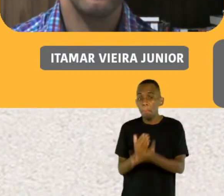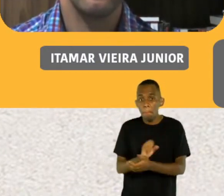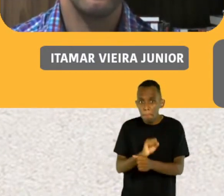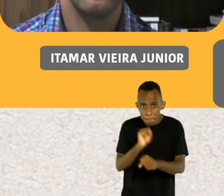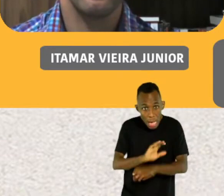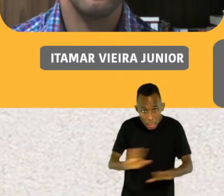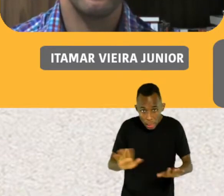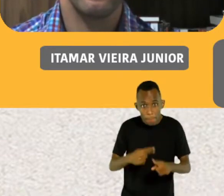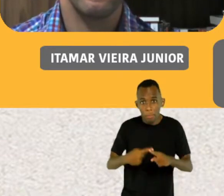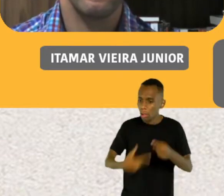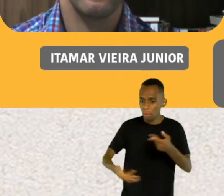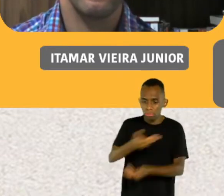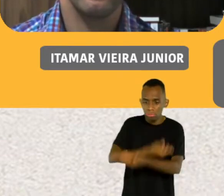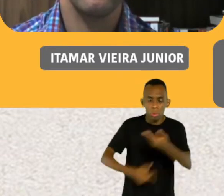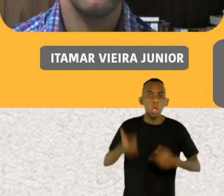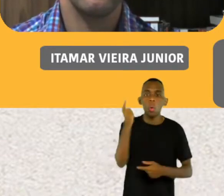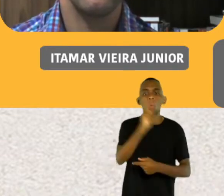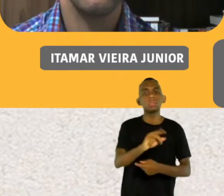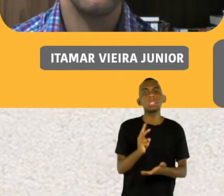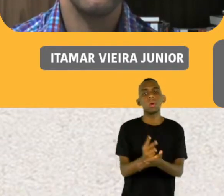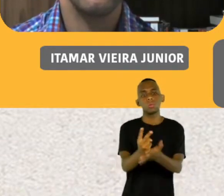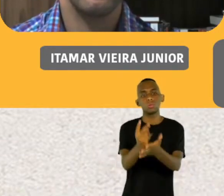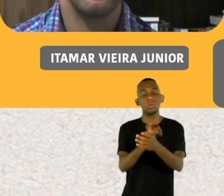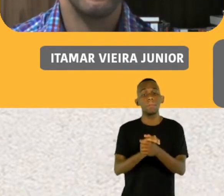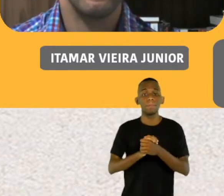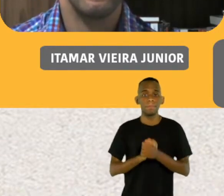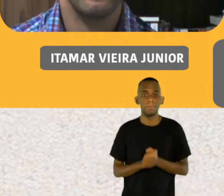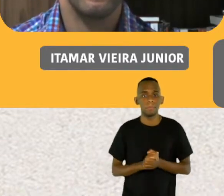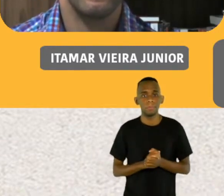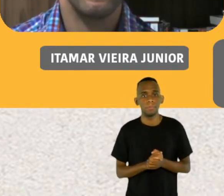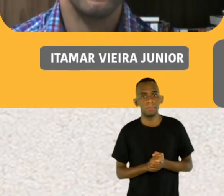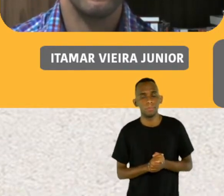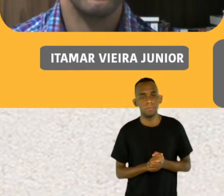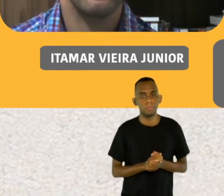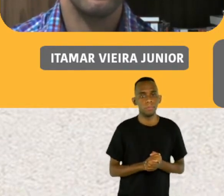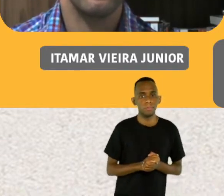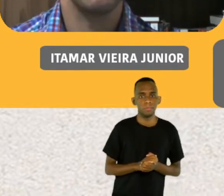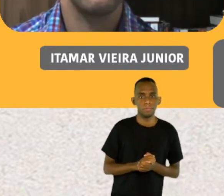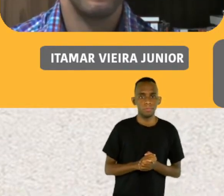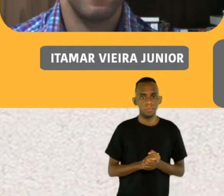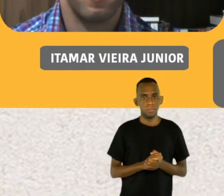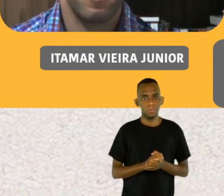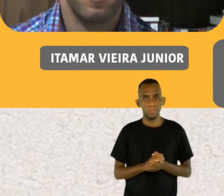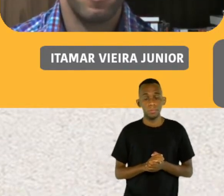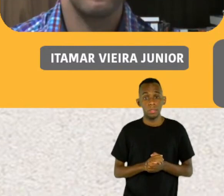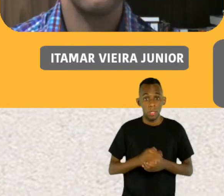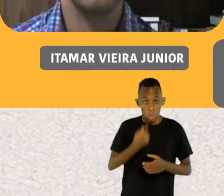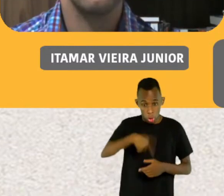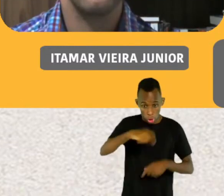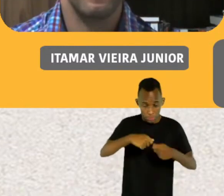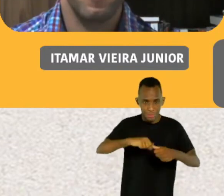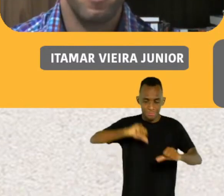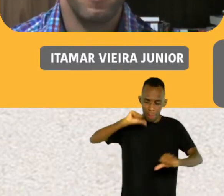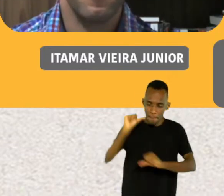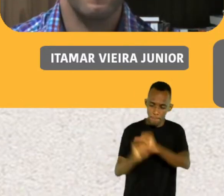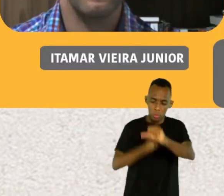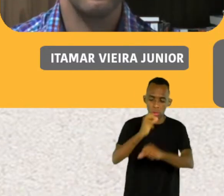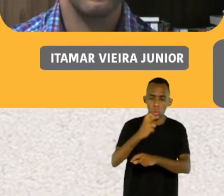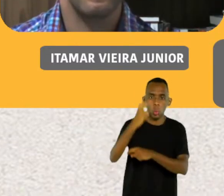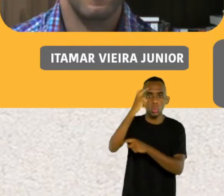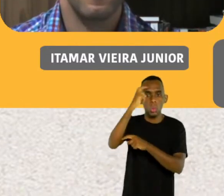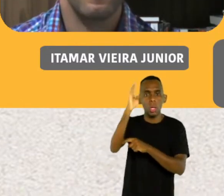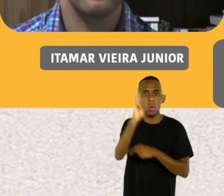eu acho que aí a gente tem uma tarefa, que é a nossa tarefa, a gente tem que fazer uma transformação cultural nesse país. E tem uma